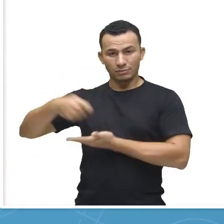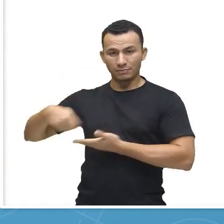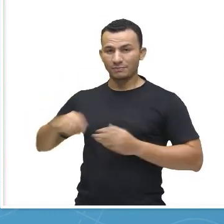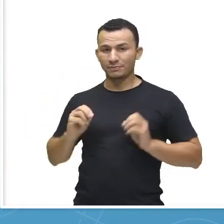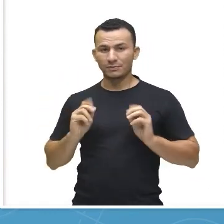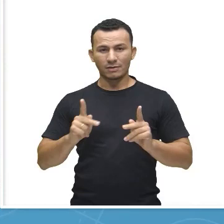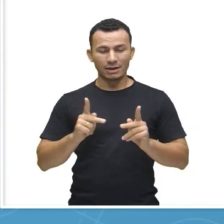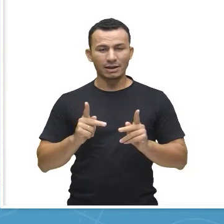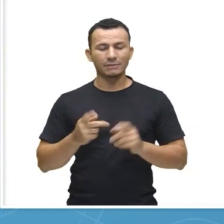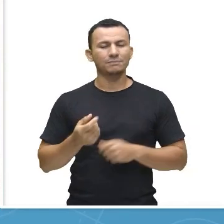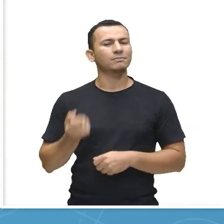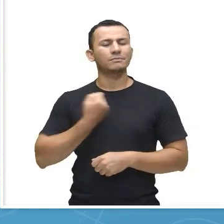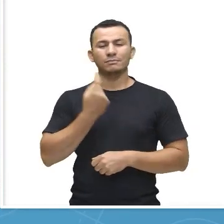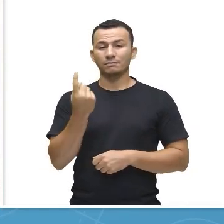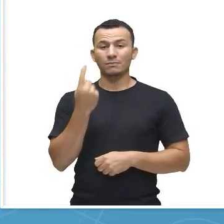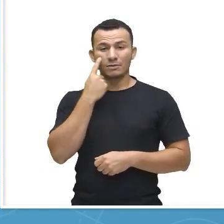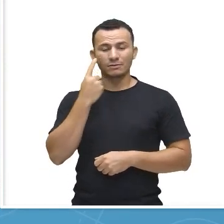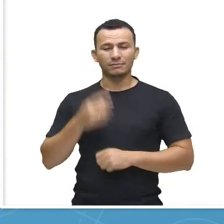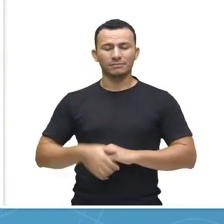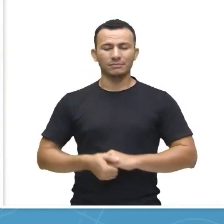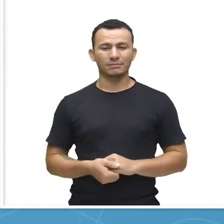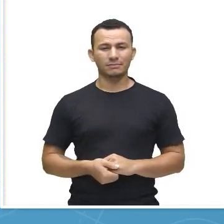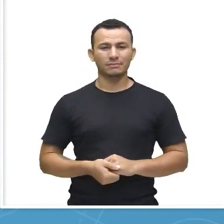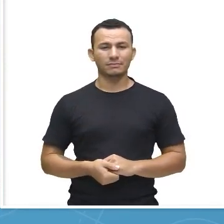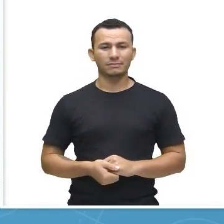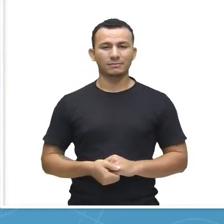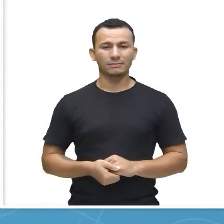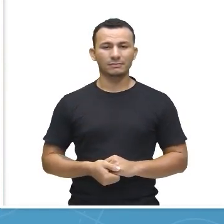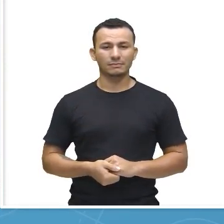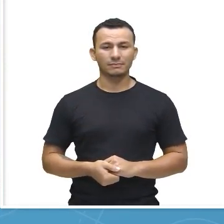bem? Vamos ver então a primeira questão.